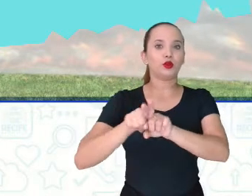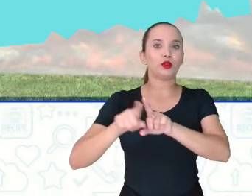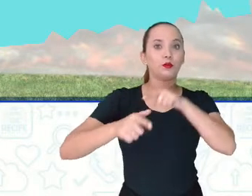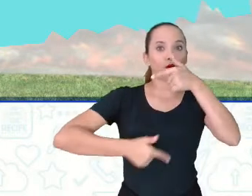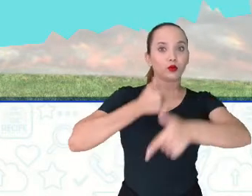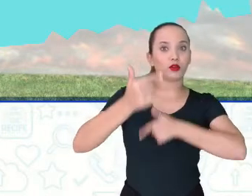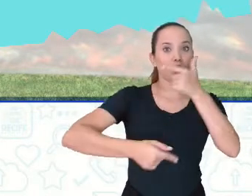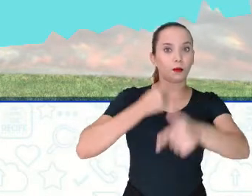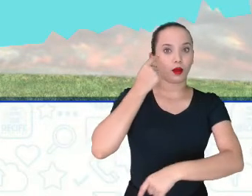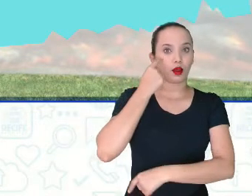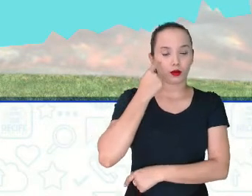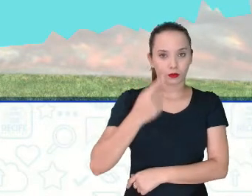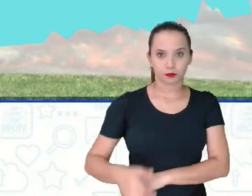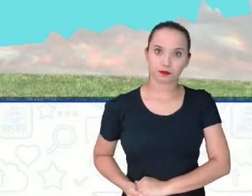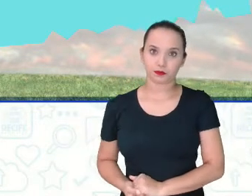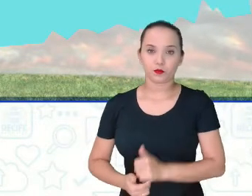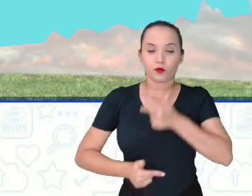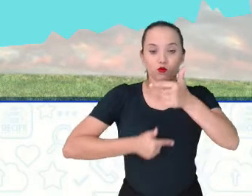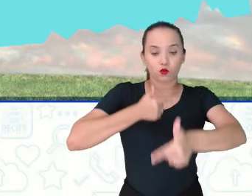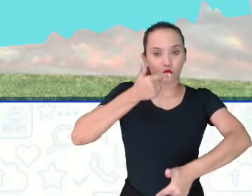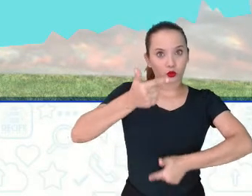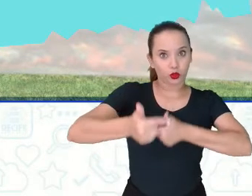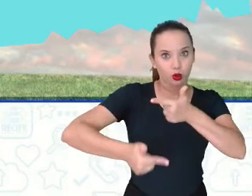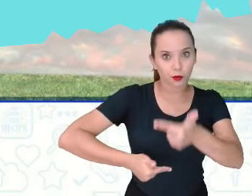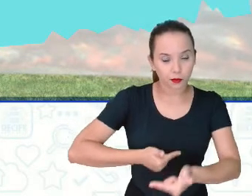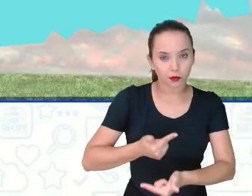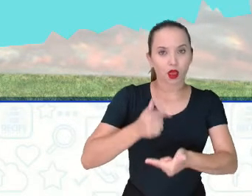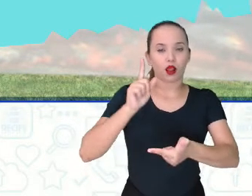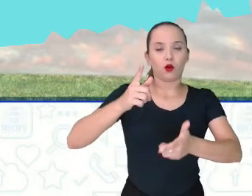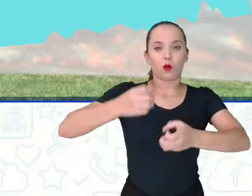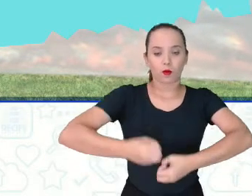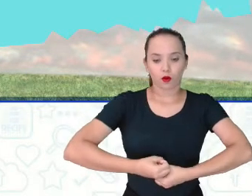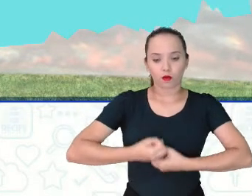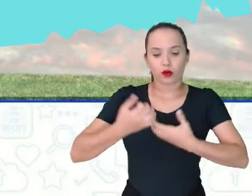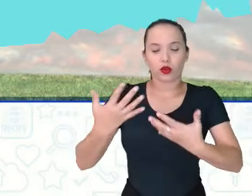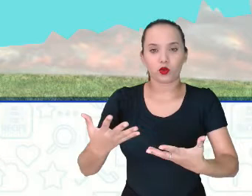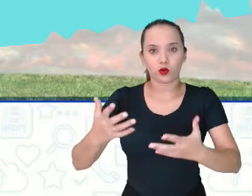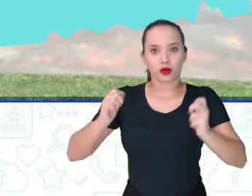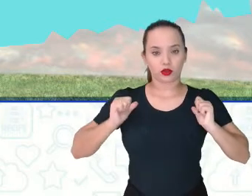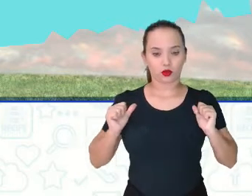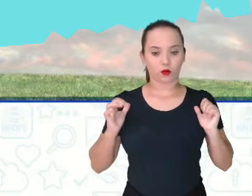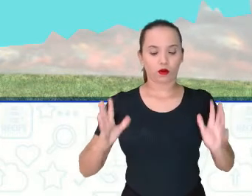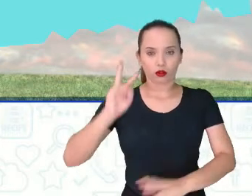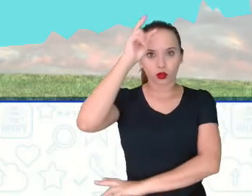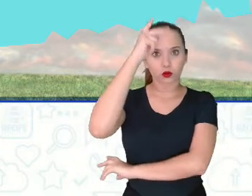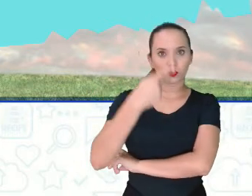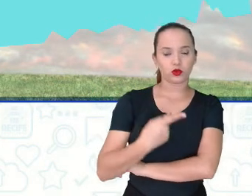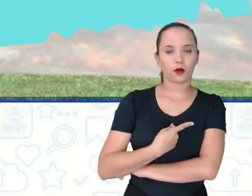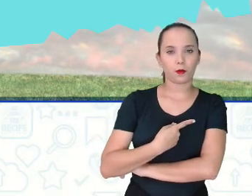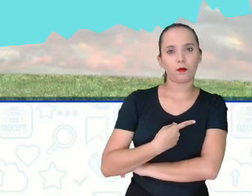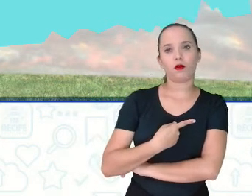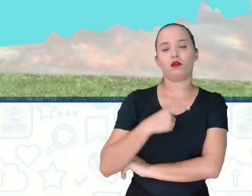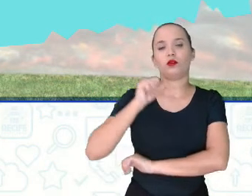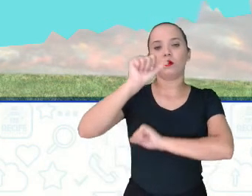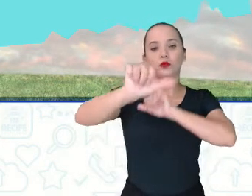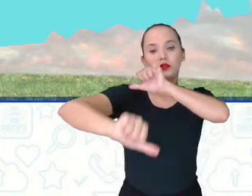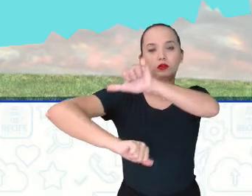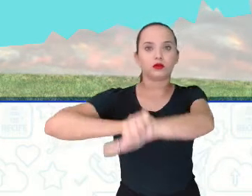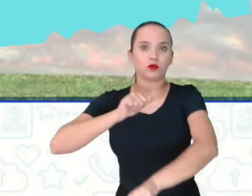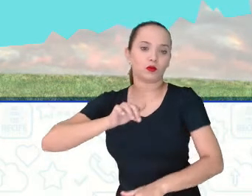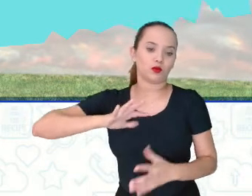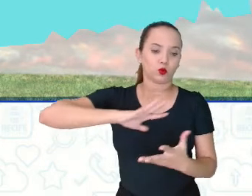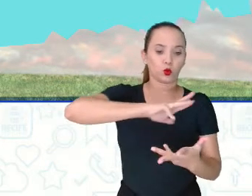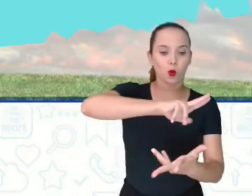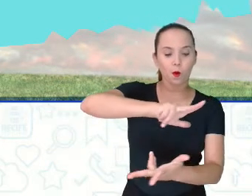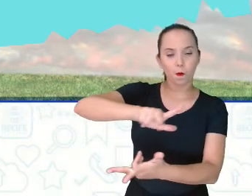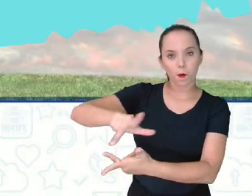Ó, o trabalho enquanto expressão da ação humana, de transformação do